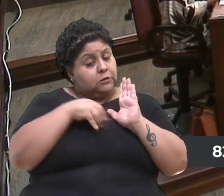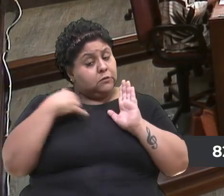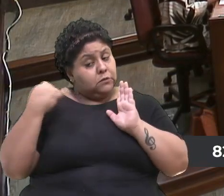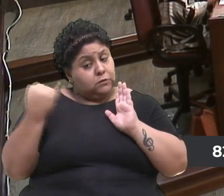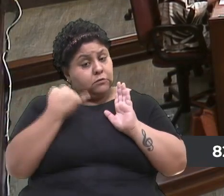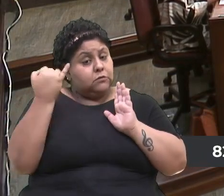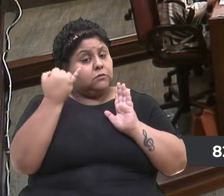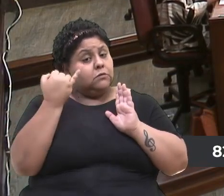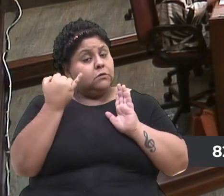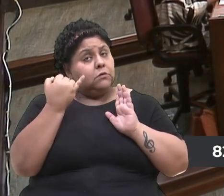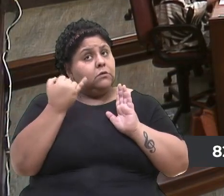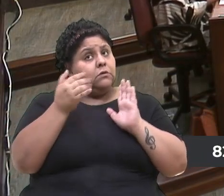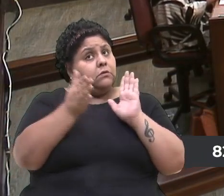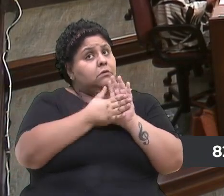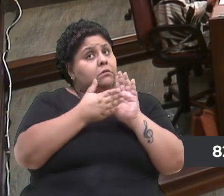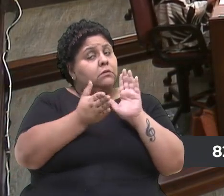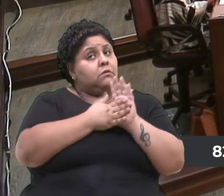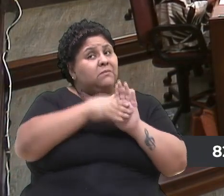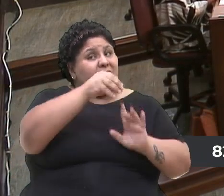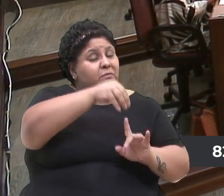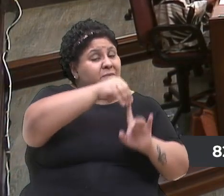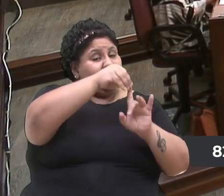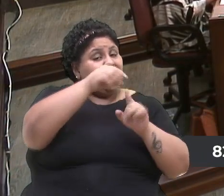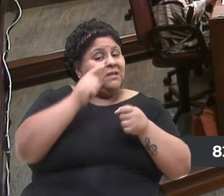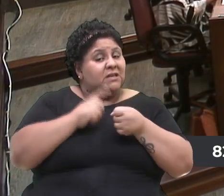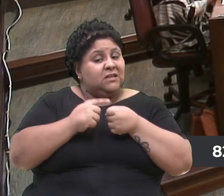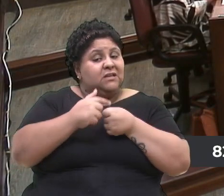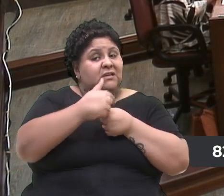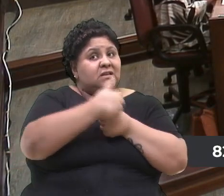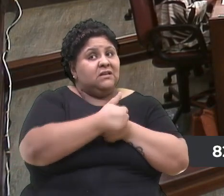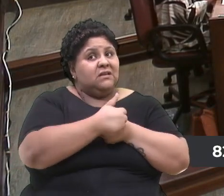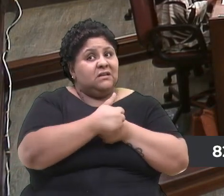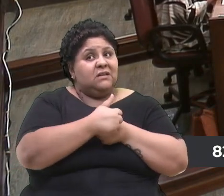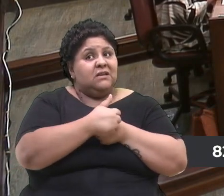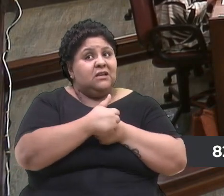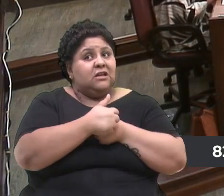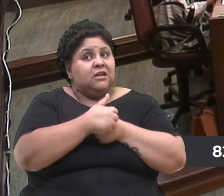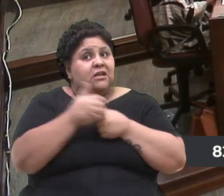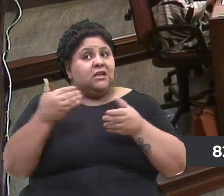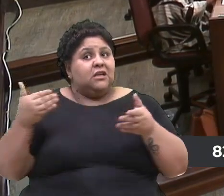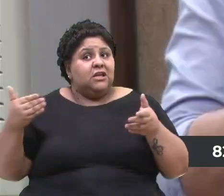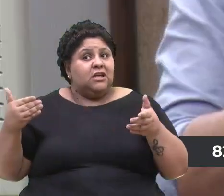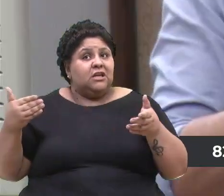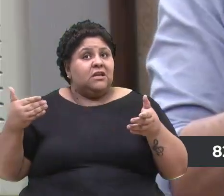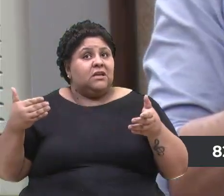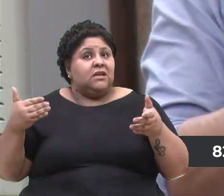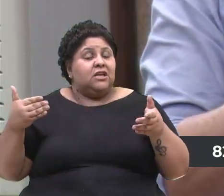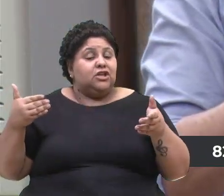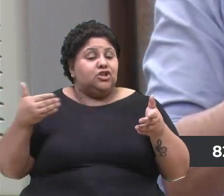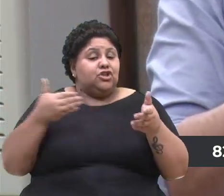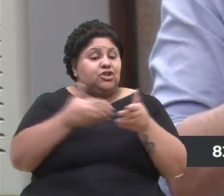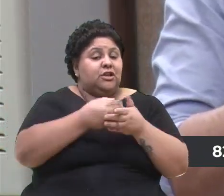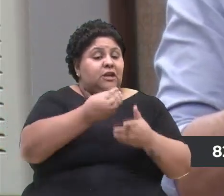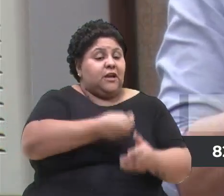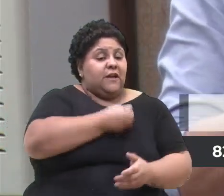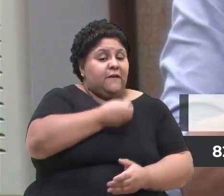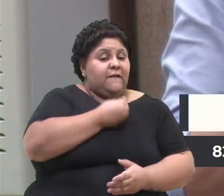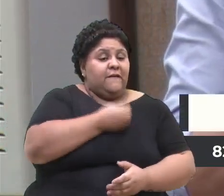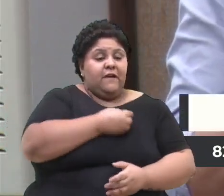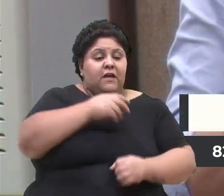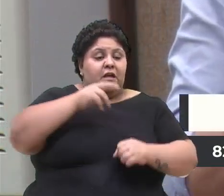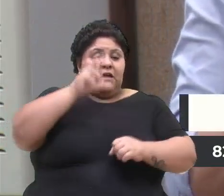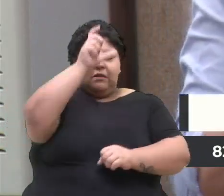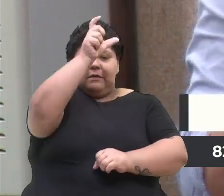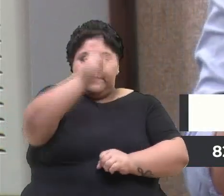plano diretor de uma cidade. Este vem pois afeta a vida de todos nós. Vai afetar a vida do pedestre, do